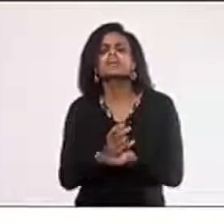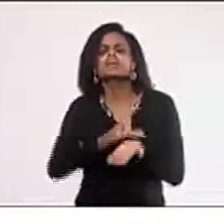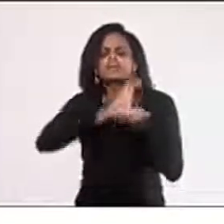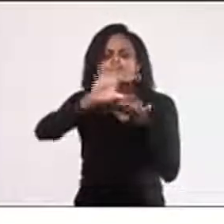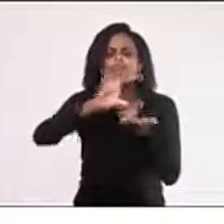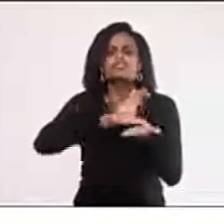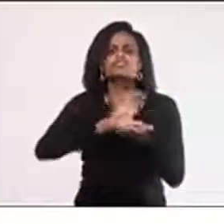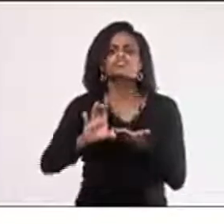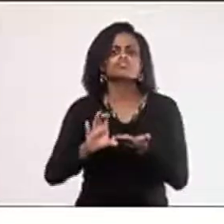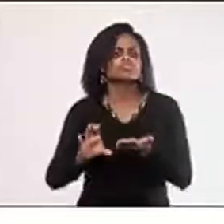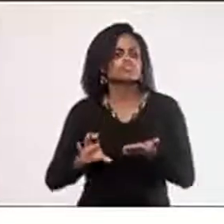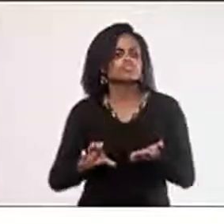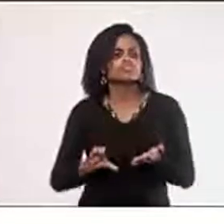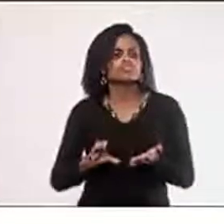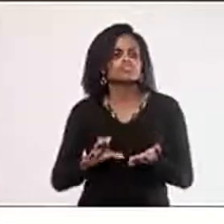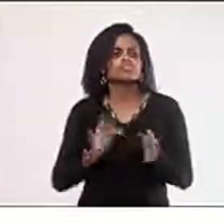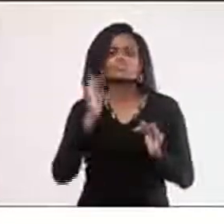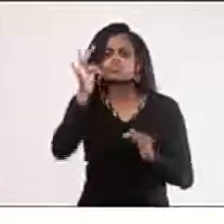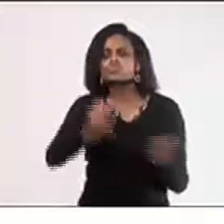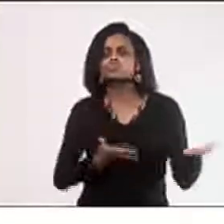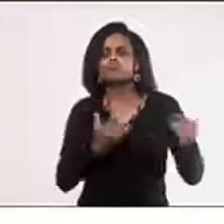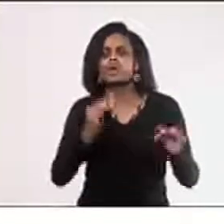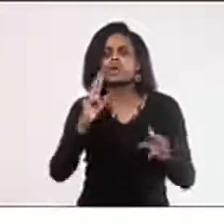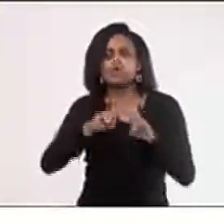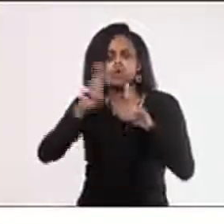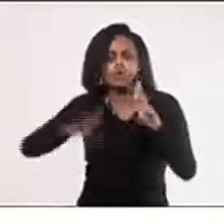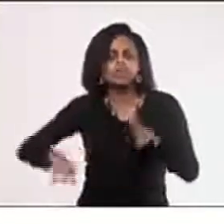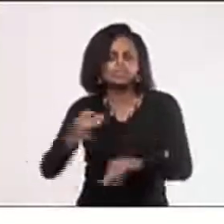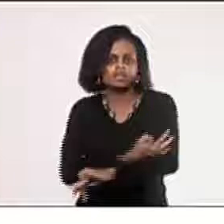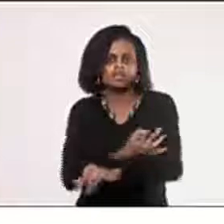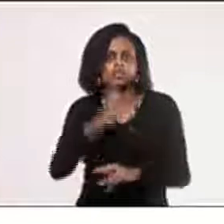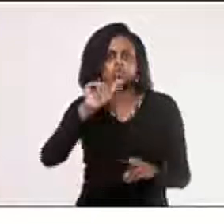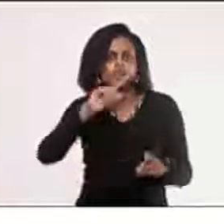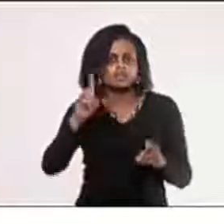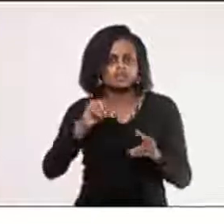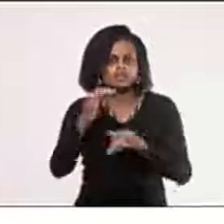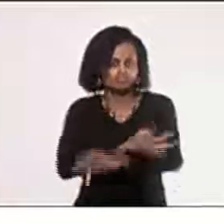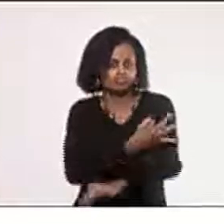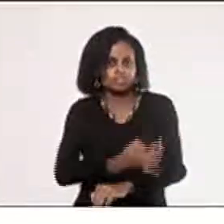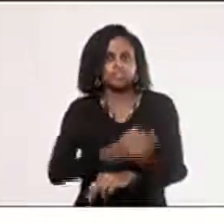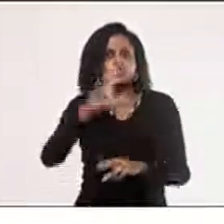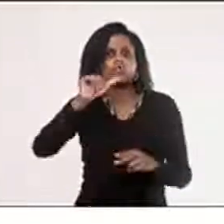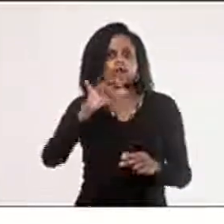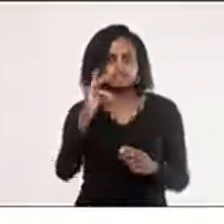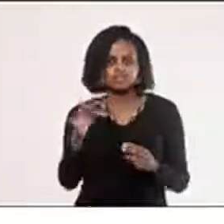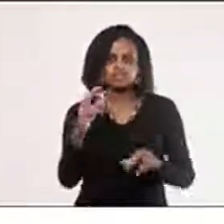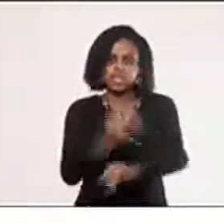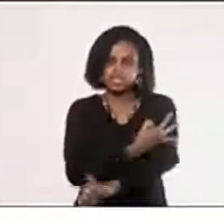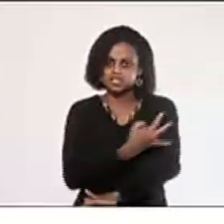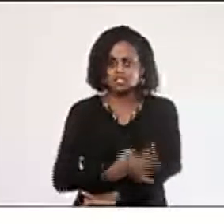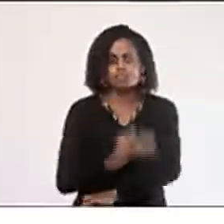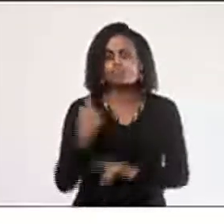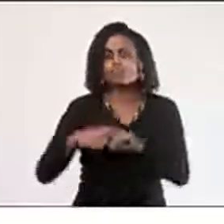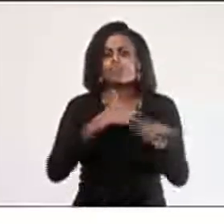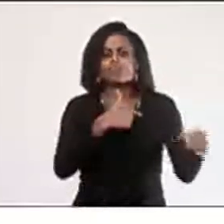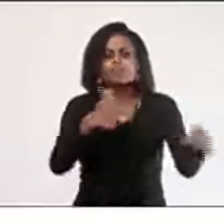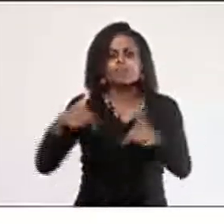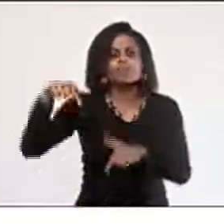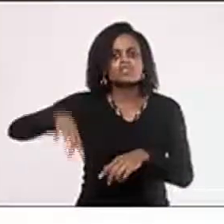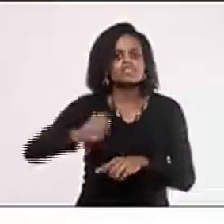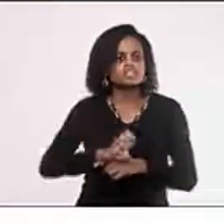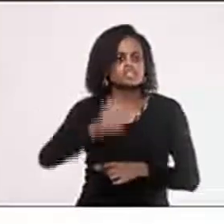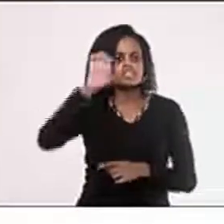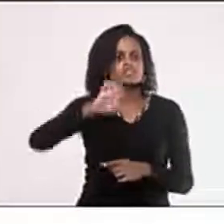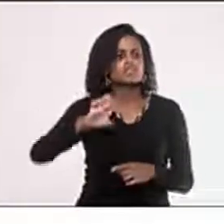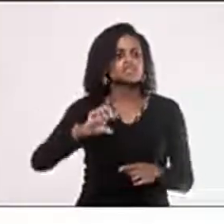da juventude. O UERJ resiste, o ESO resiste, o ENF resiste, porque os trabalhadores desses